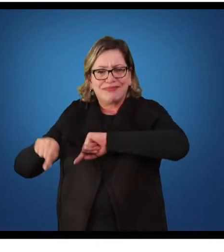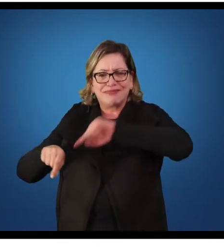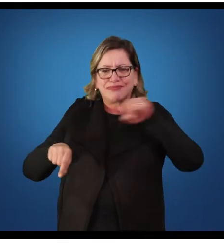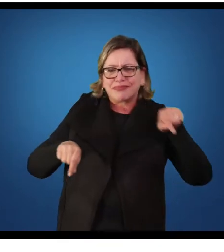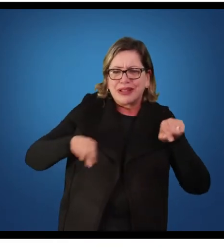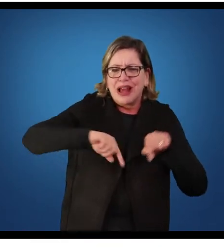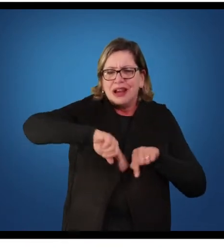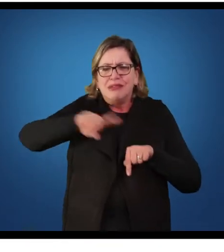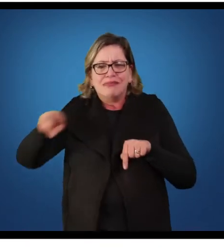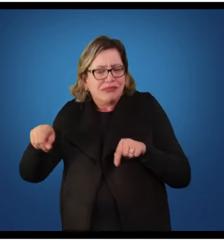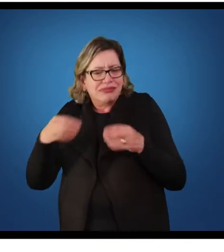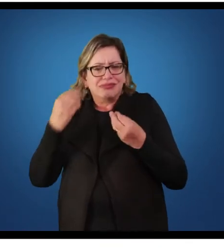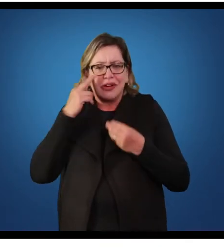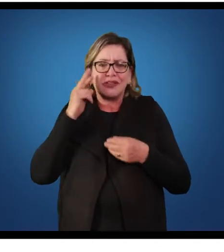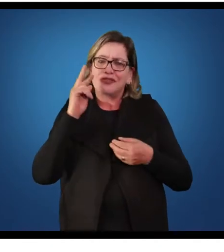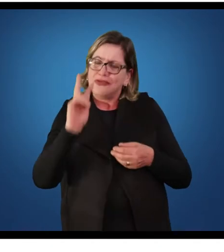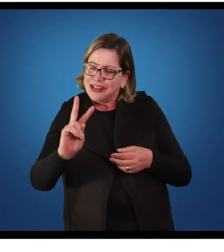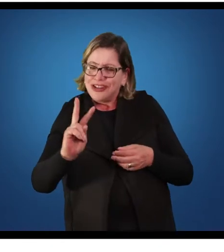arremessa e sai!